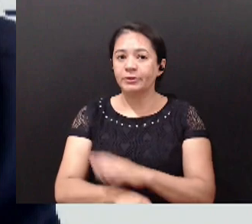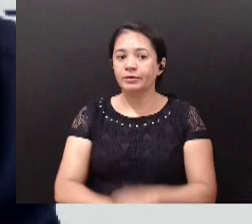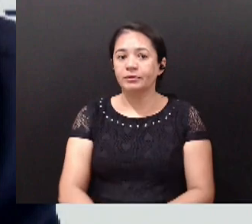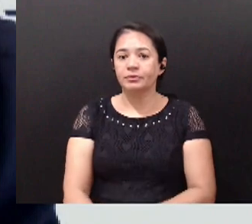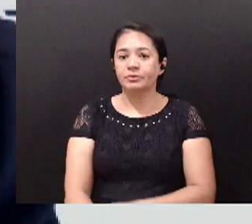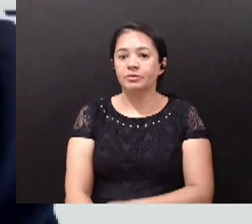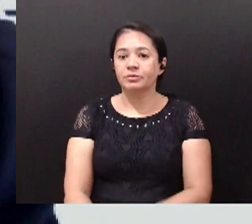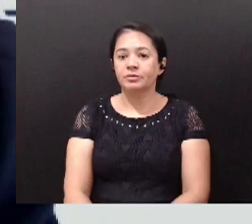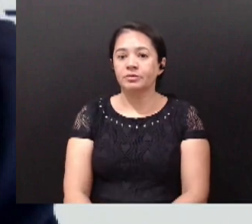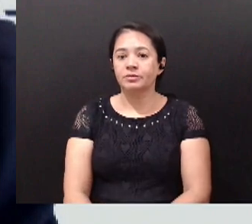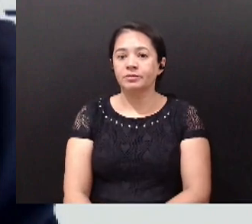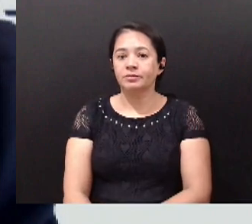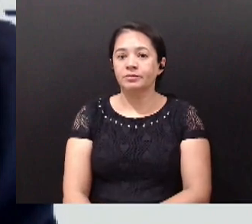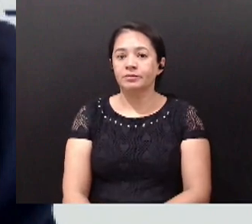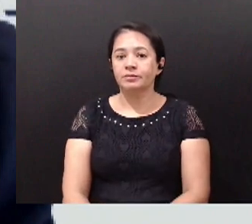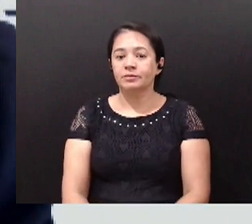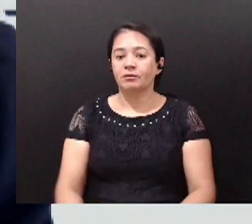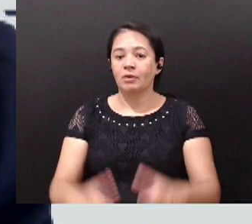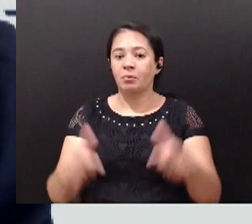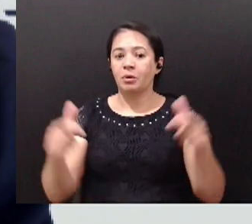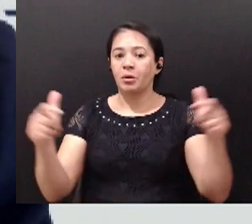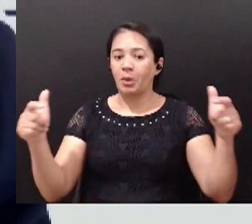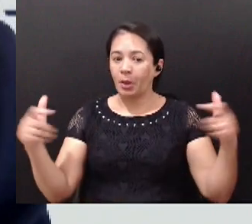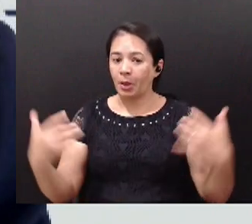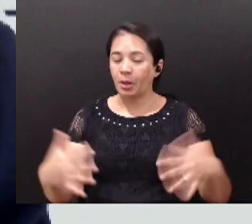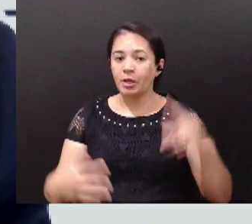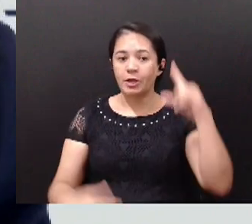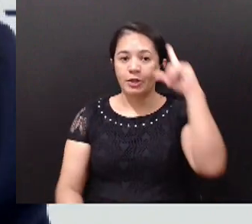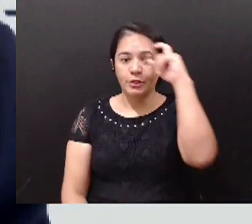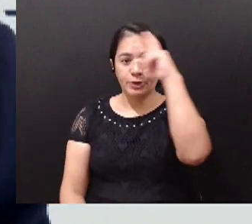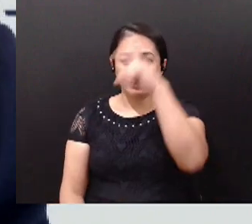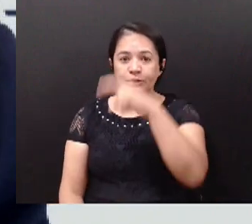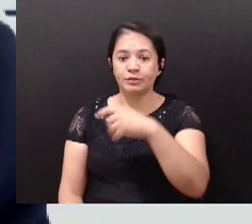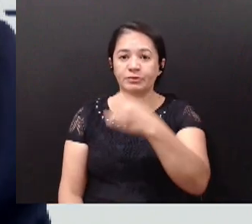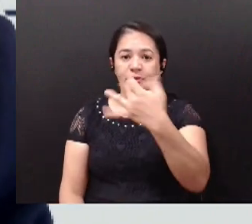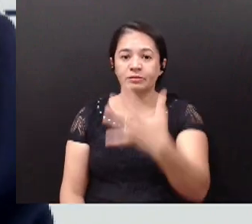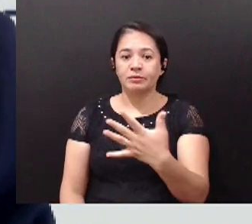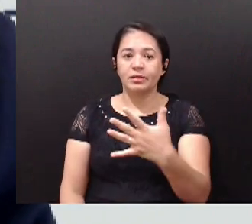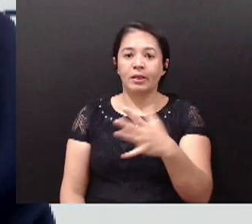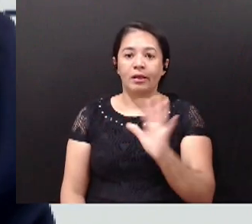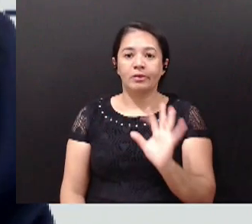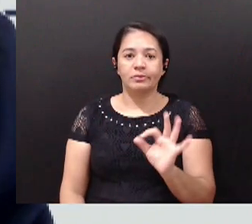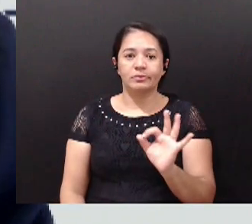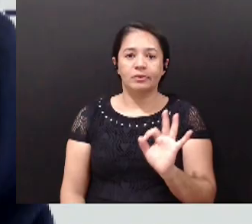muito abrangente. É difícil para eu te falar exatamente